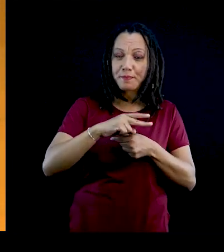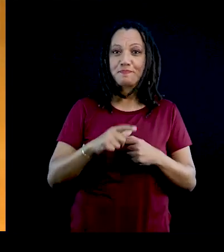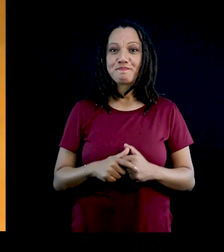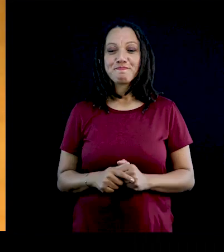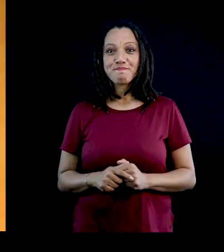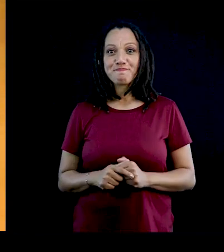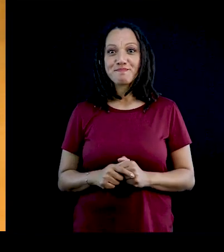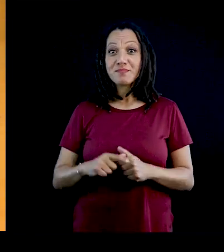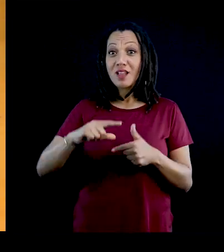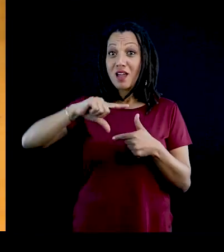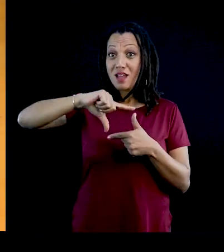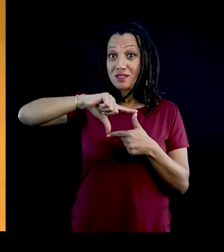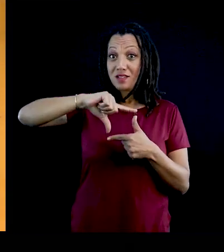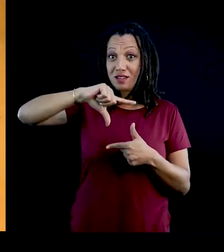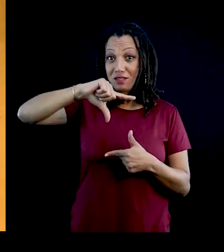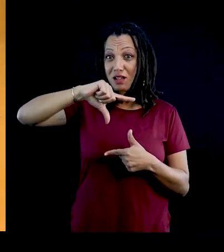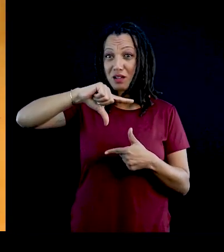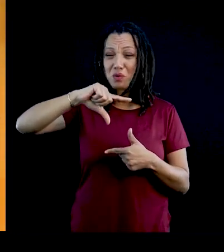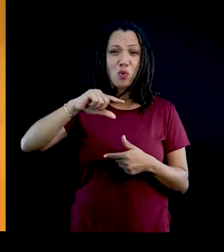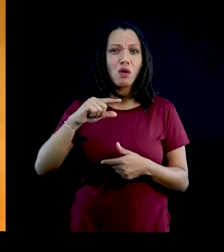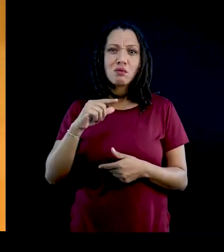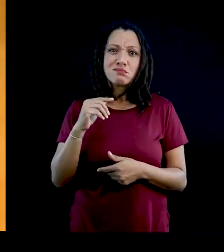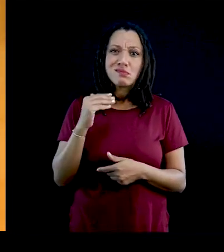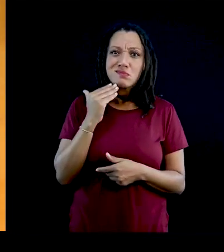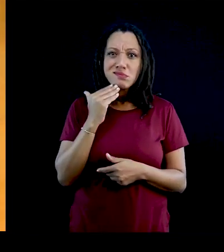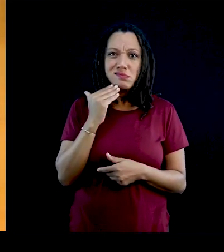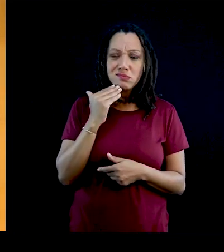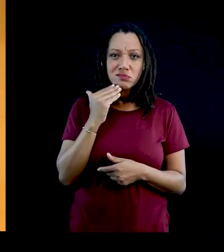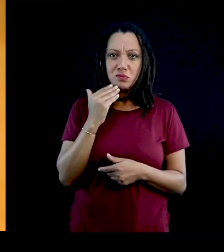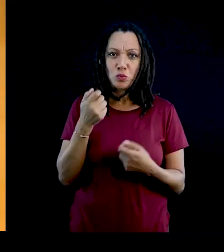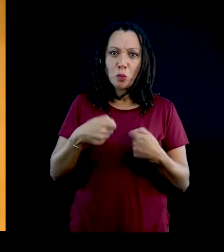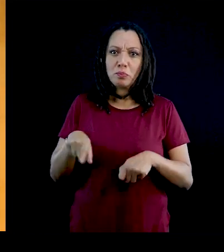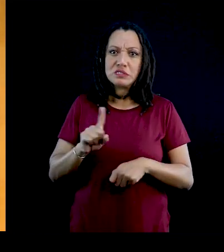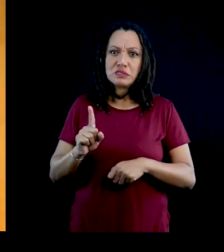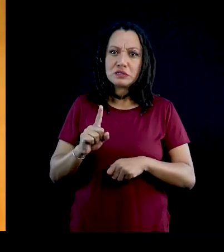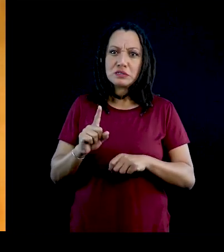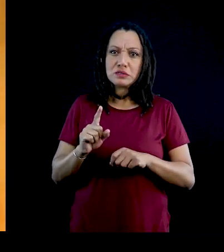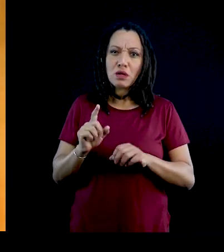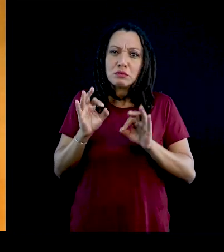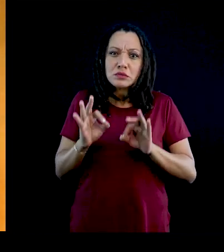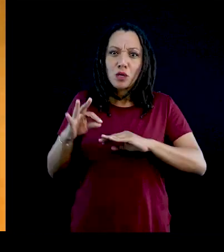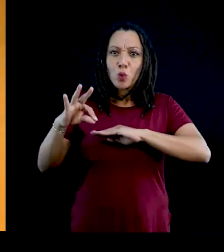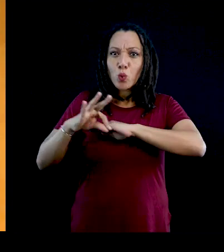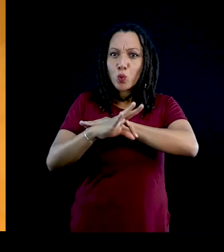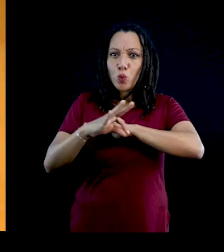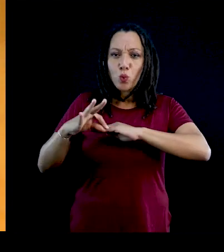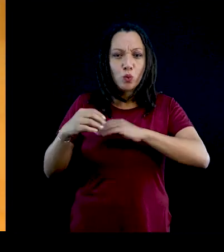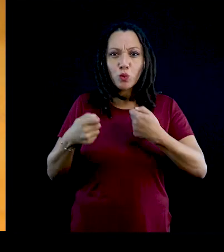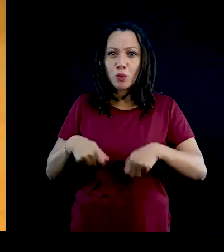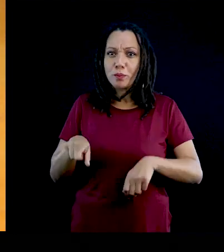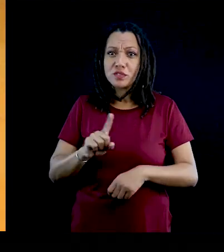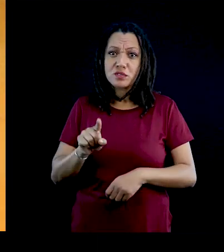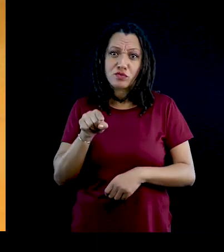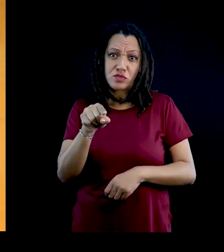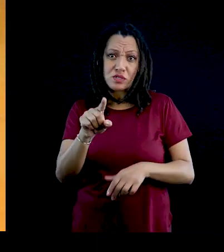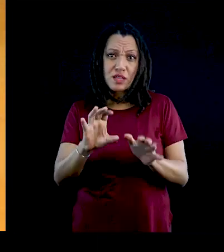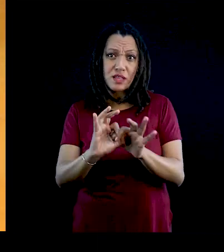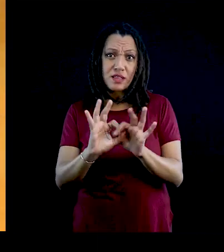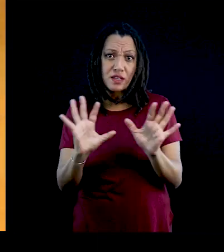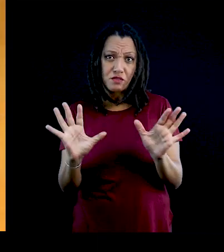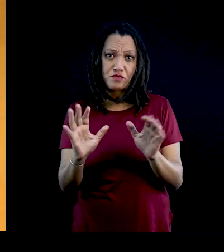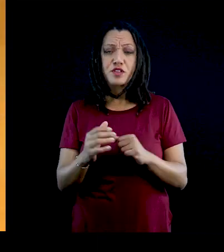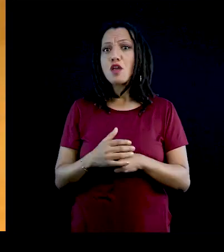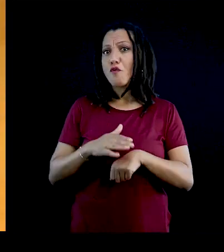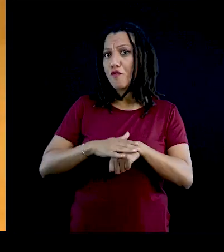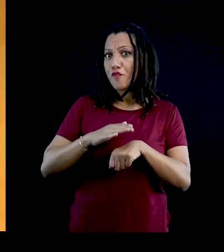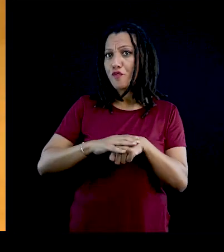Esse retângulo, olha só, meu, tá todo torto, ele não precisa ser simétrico. Você pode fazer ele da maneira como que você quiser. Eu fiz um retângulo, mas